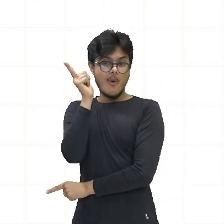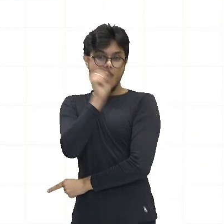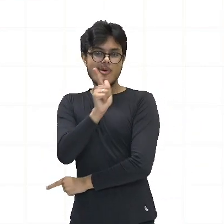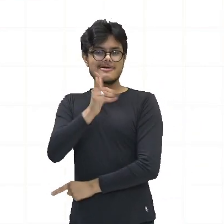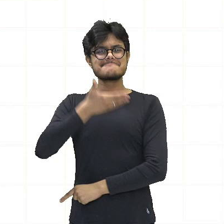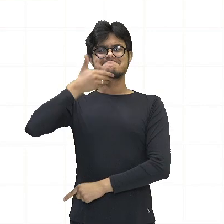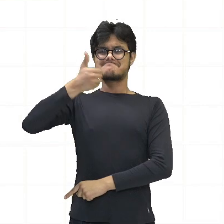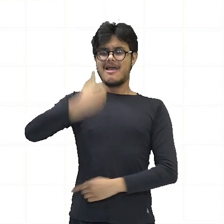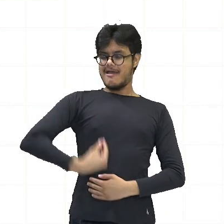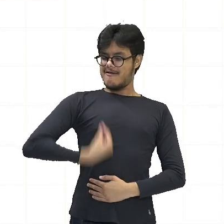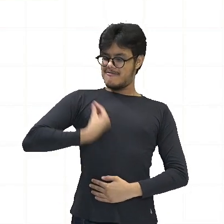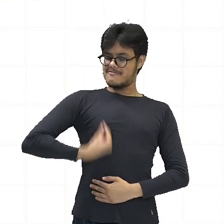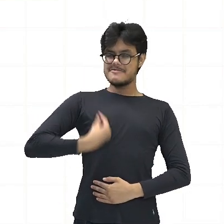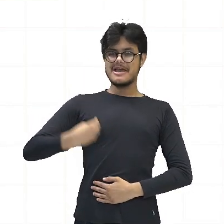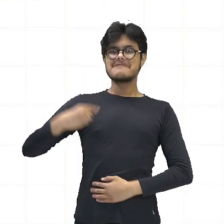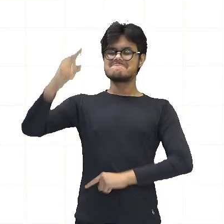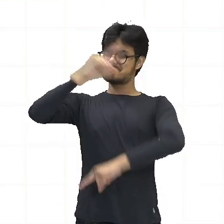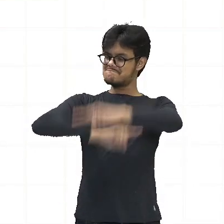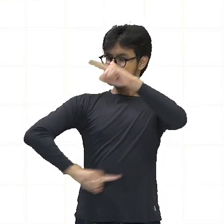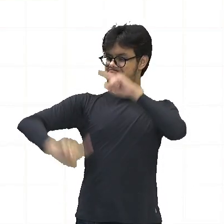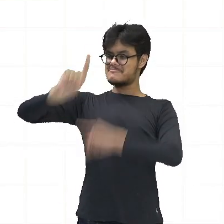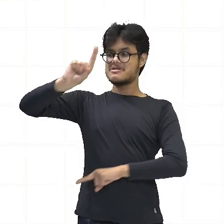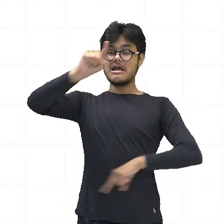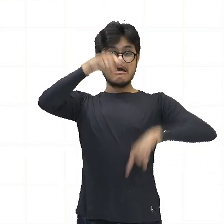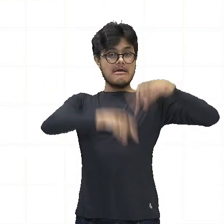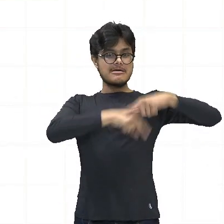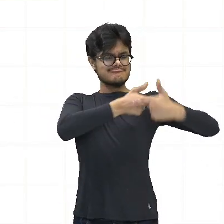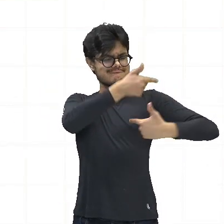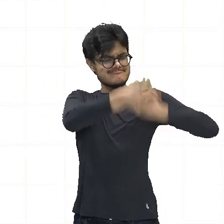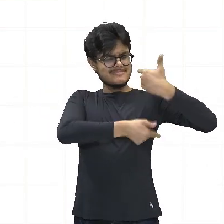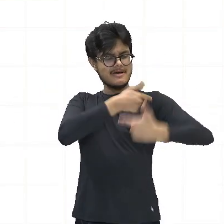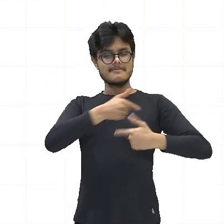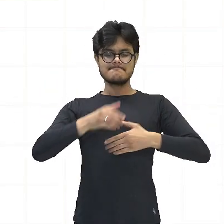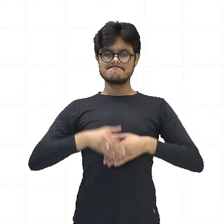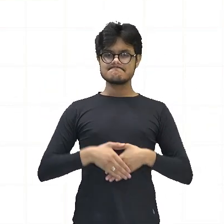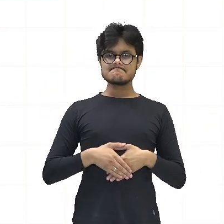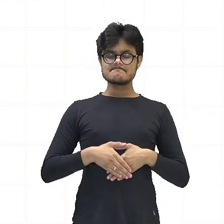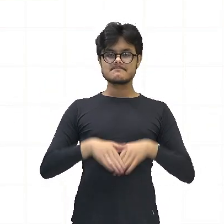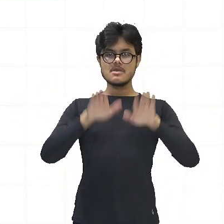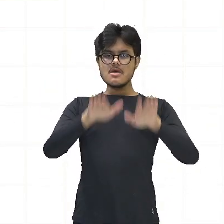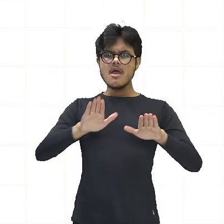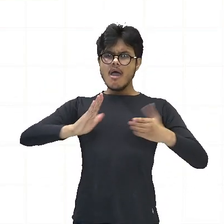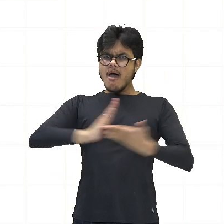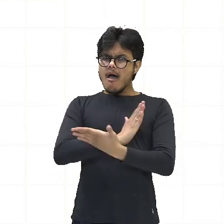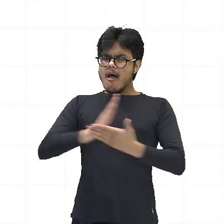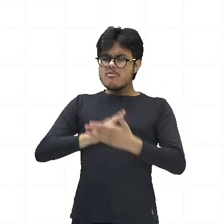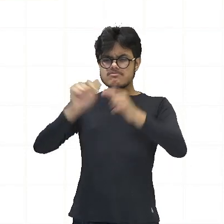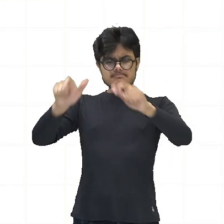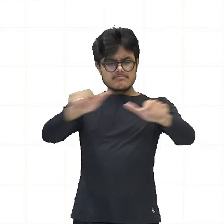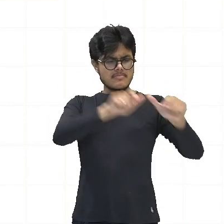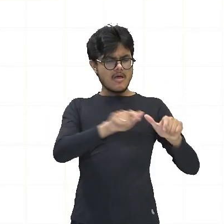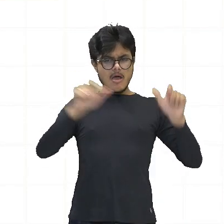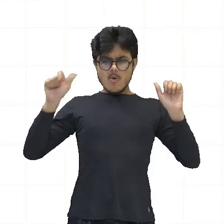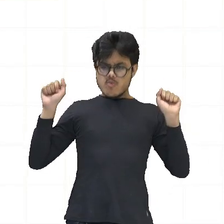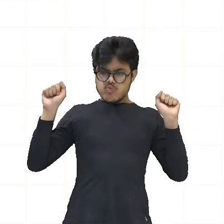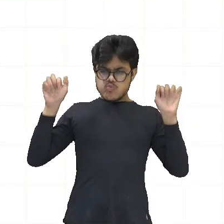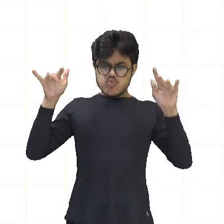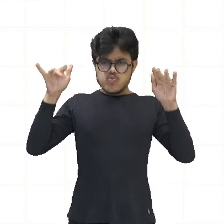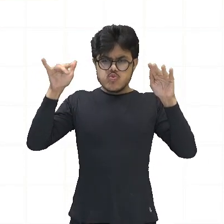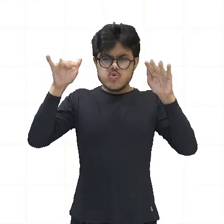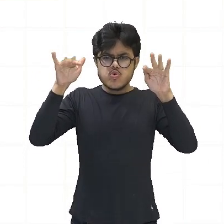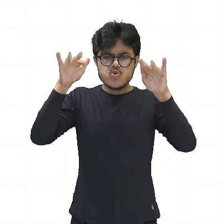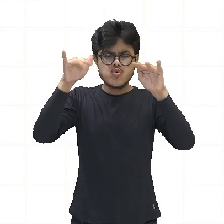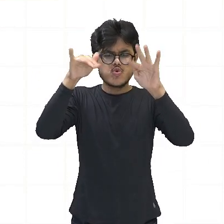estavam levando ao aumento da produção. E a conquista de alguns territórios, como o continente